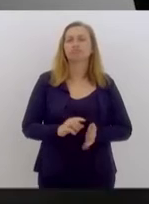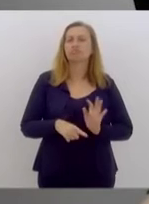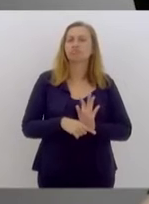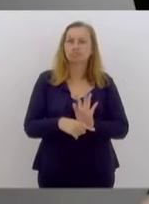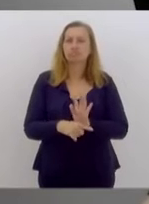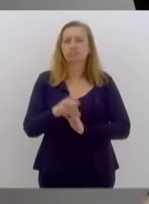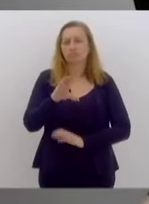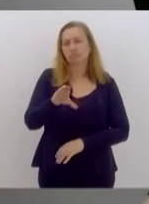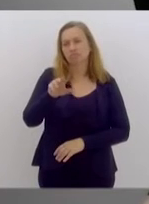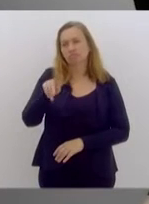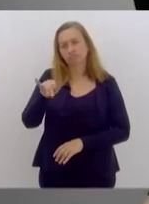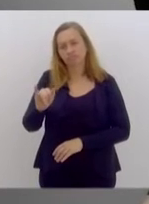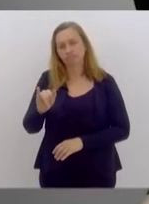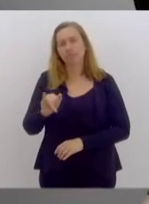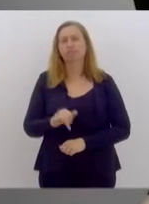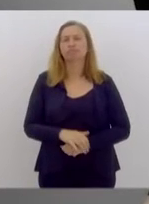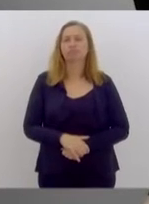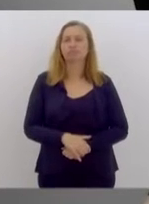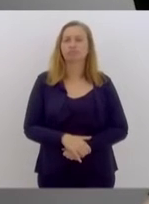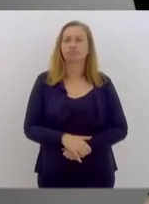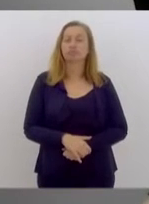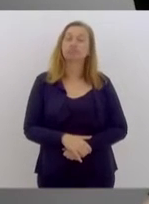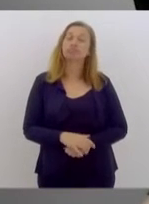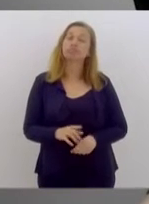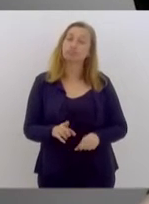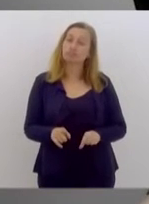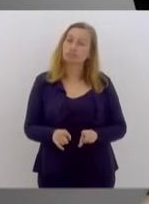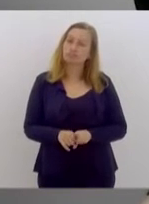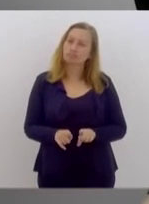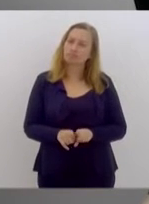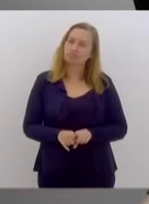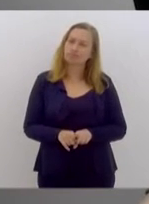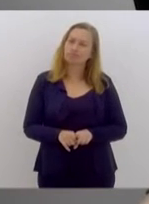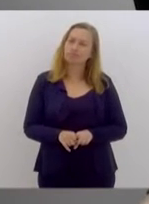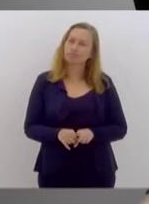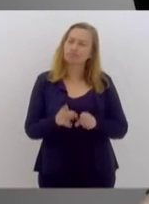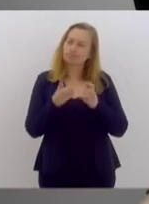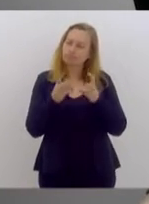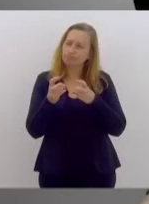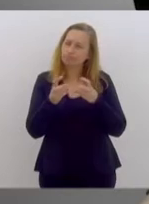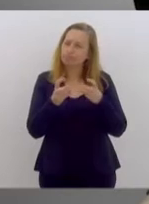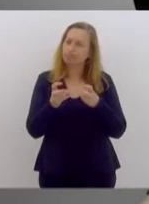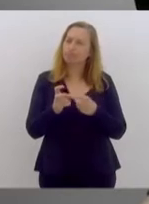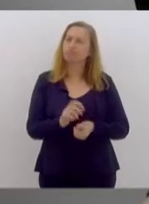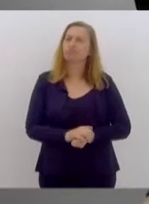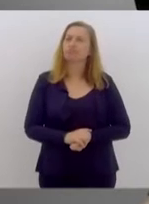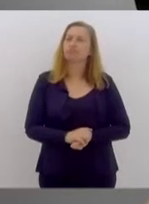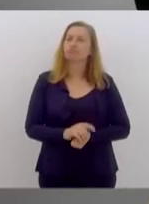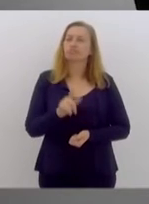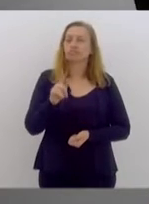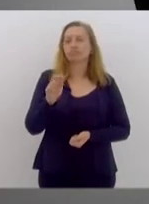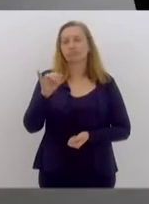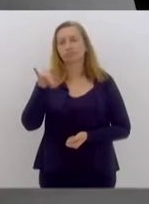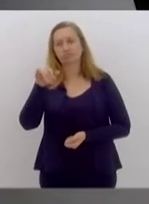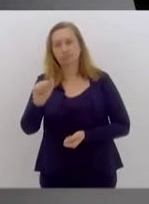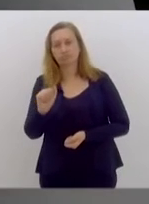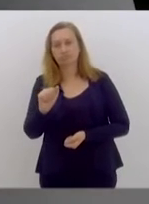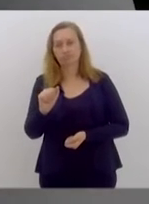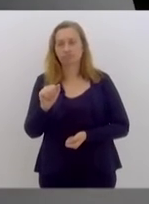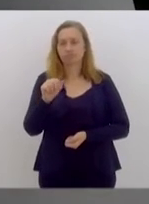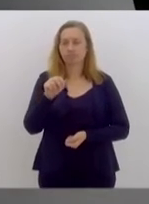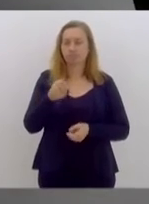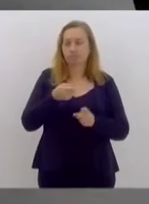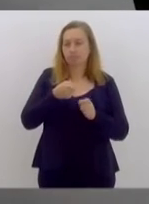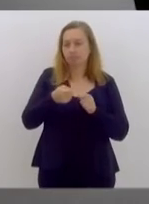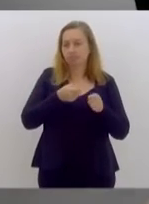CPI e ao mesmo tempo verificar que a gente é reguladora não